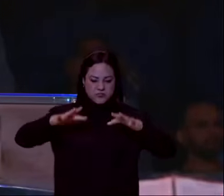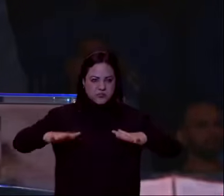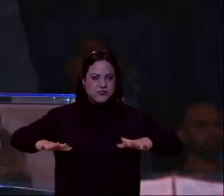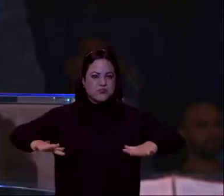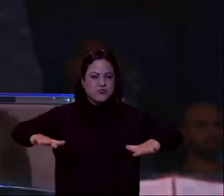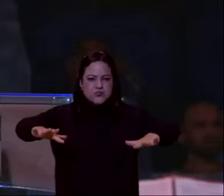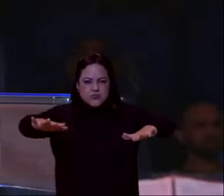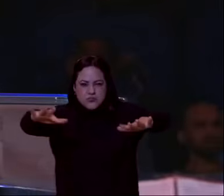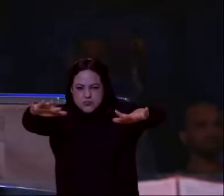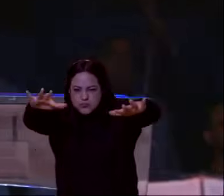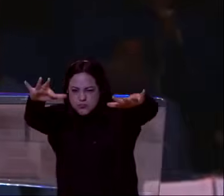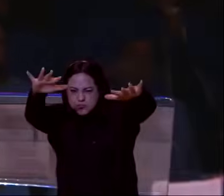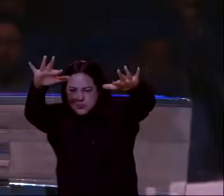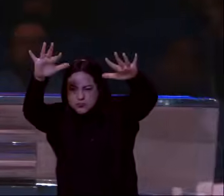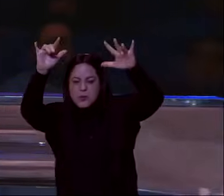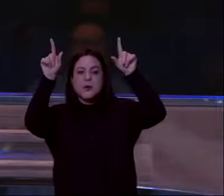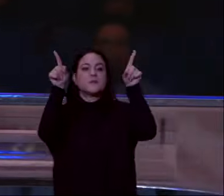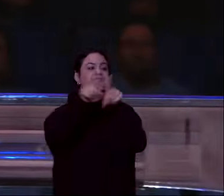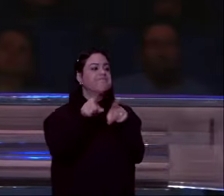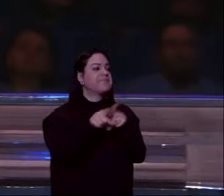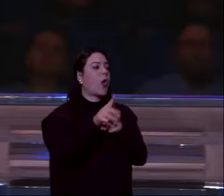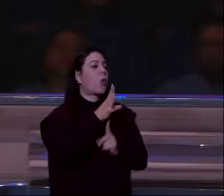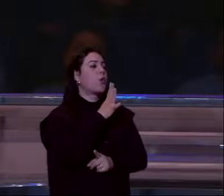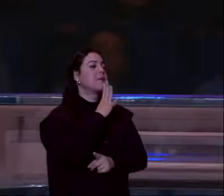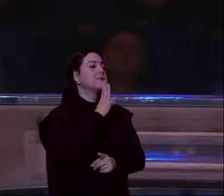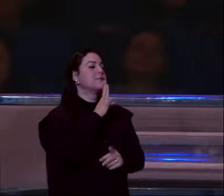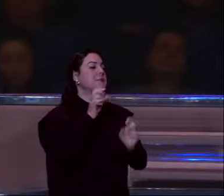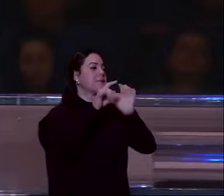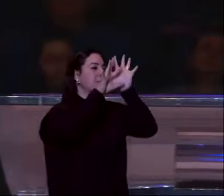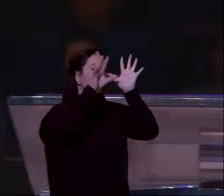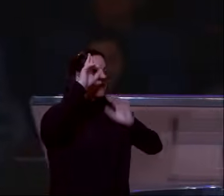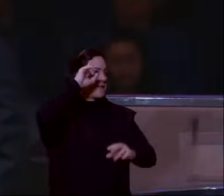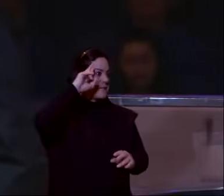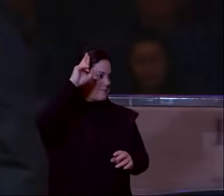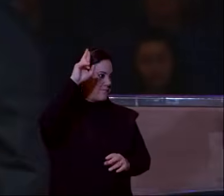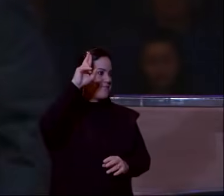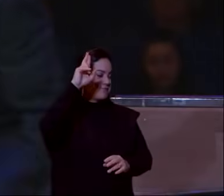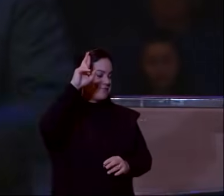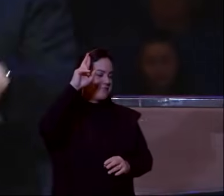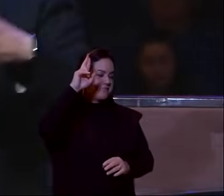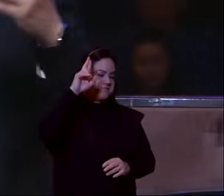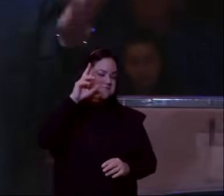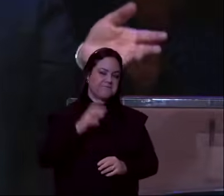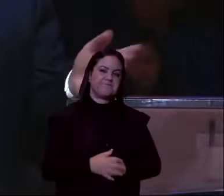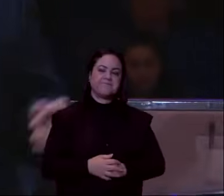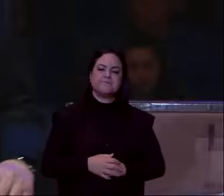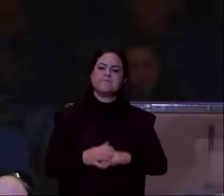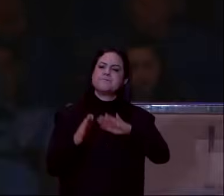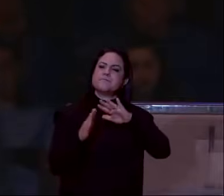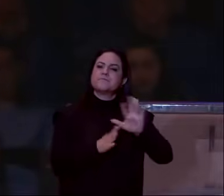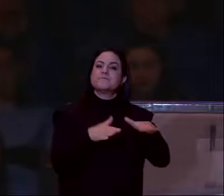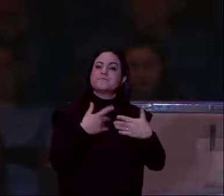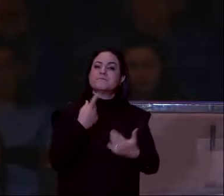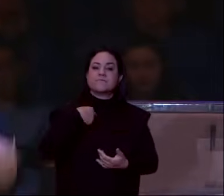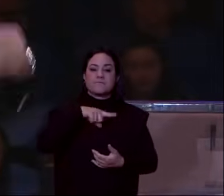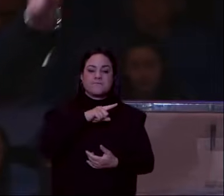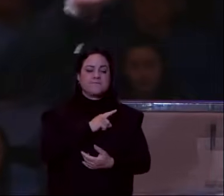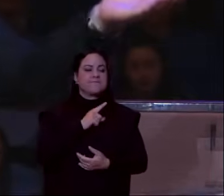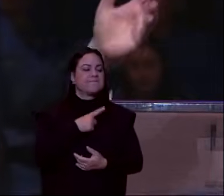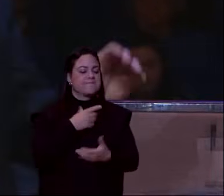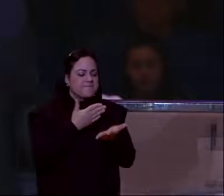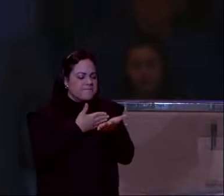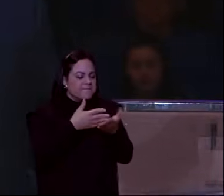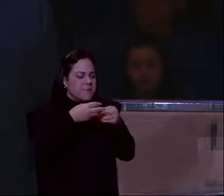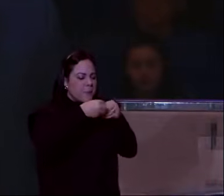Ah, queridos, quando a gente começa a falar o que Deus tem feito na nossa vida, e a gente começa a compartilhar, que